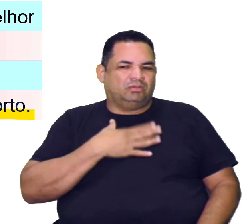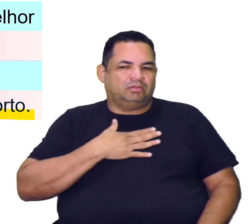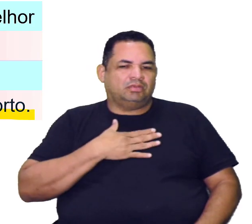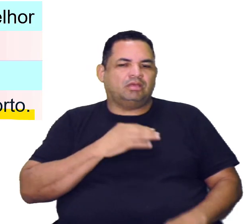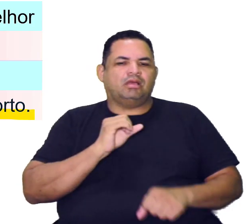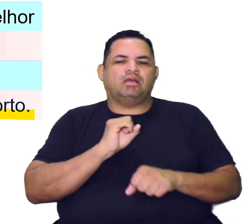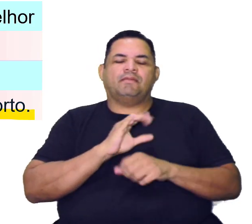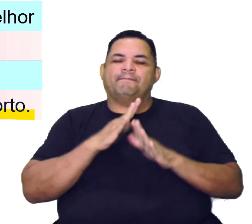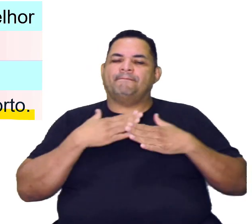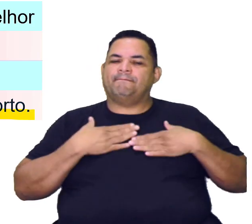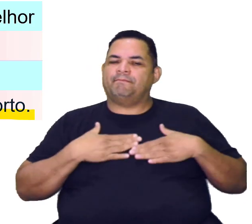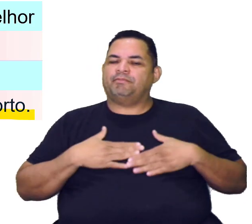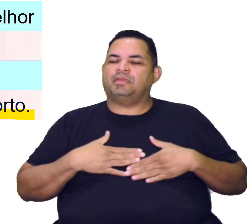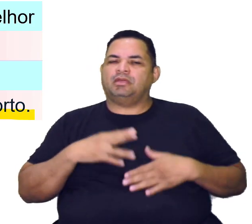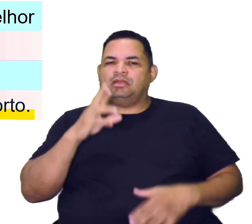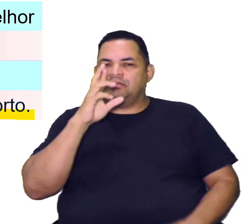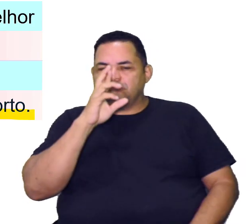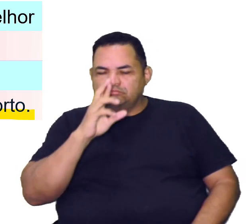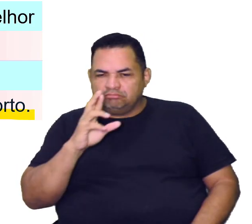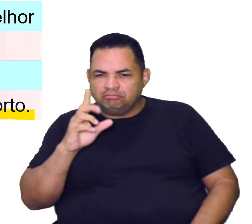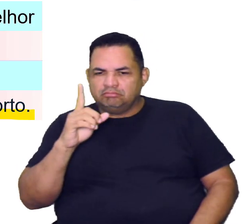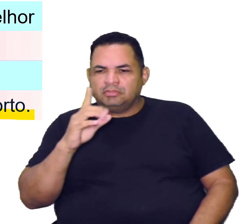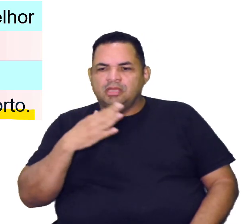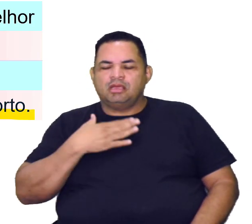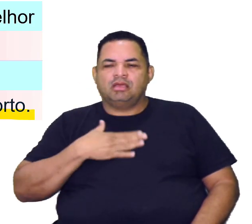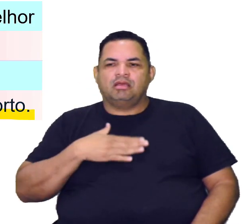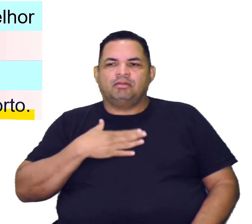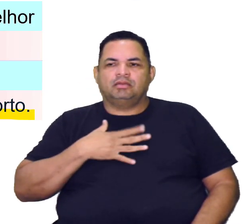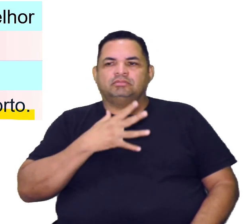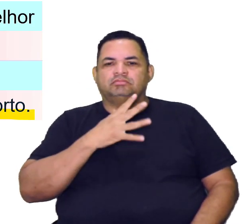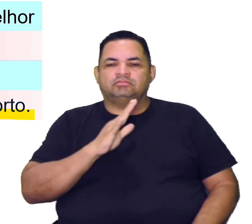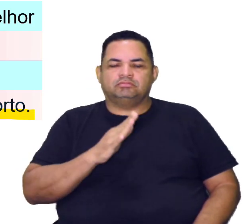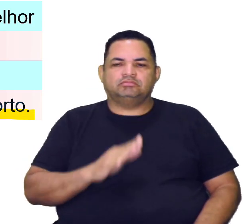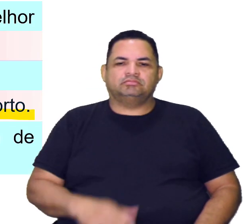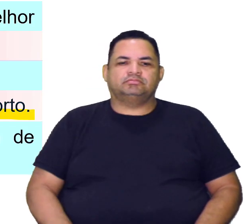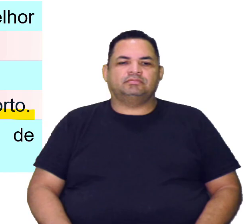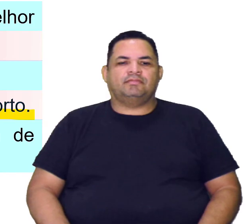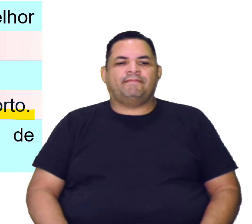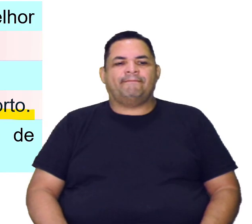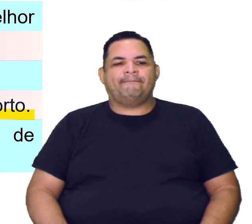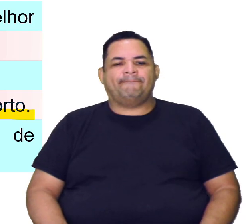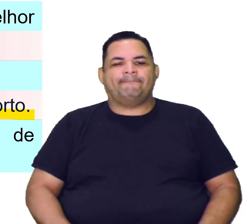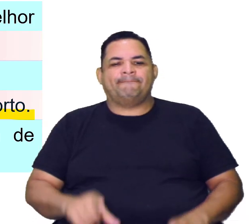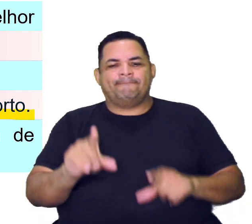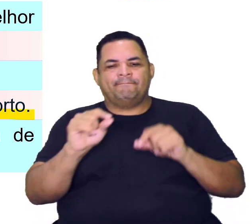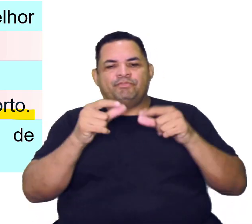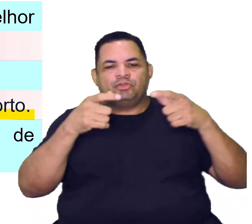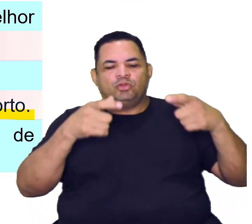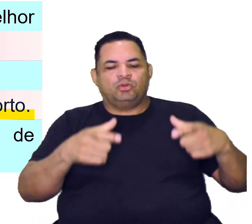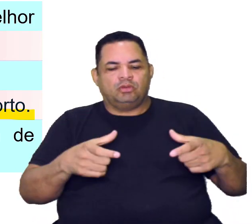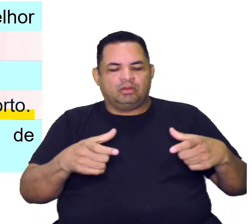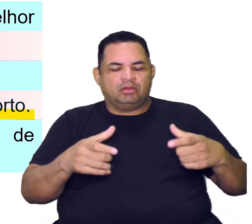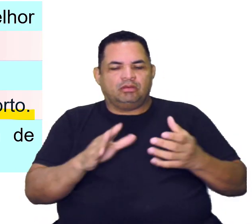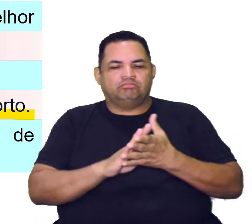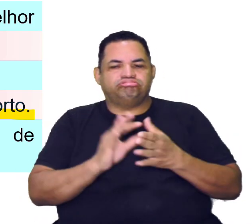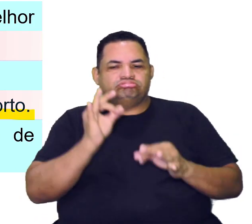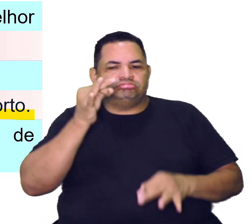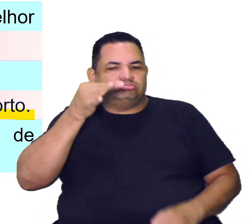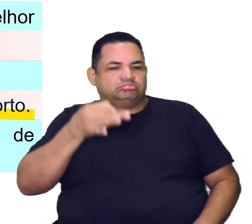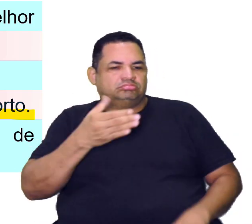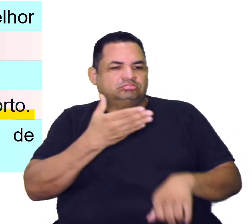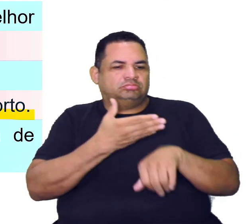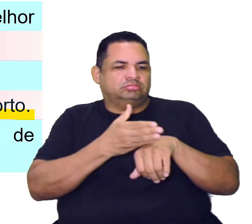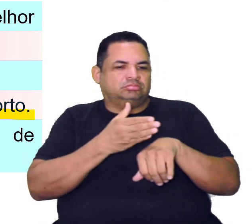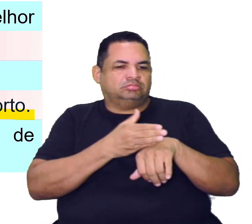uma desacelerada, observa, né? Você sabe quando está exagerando. Escolher um local aí apropriado para